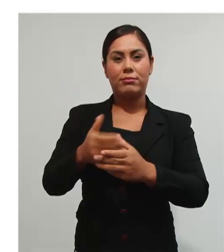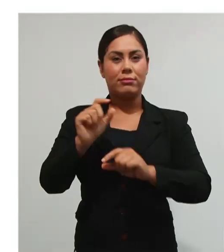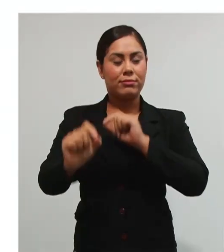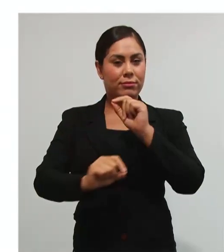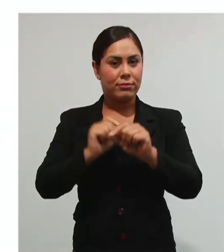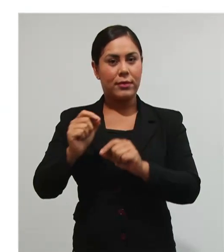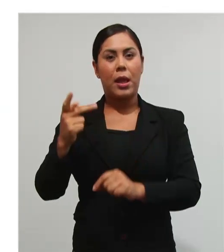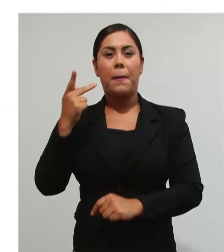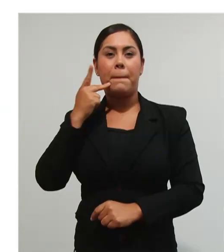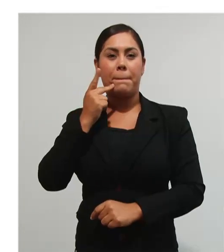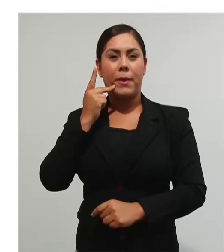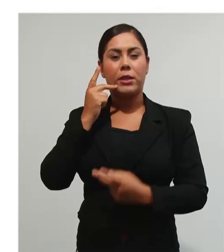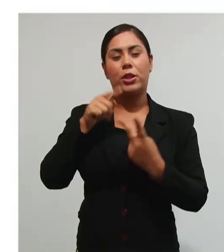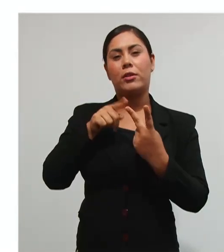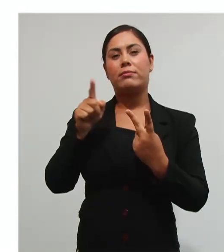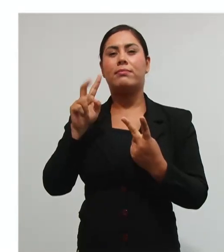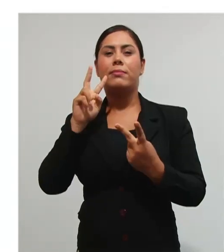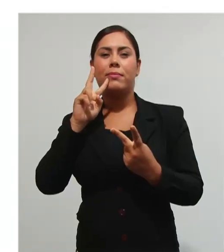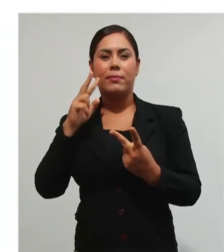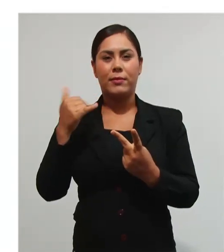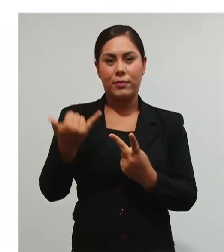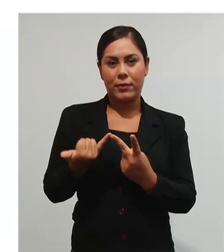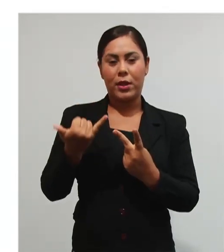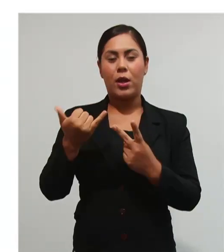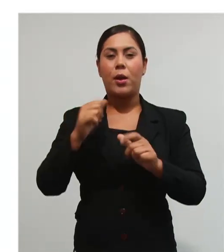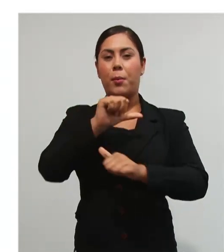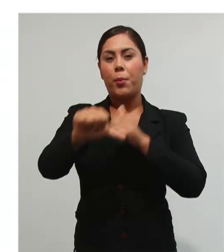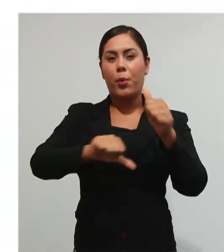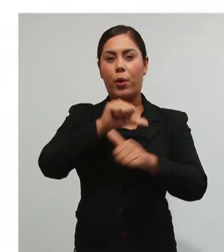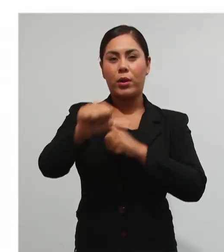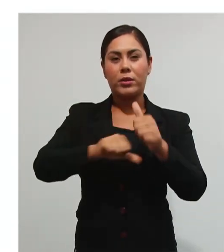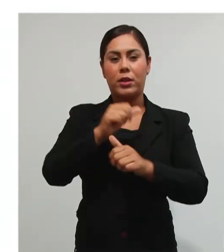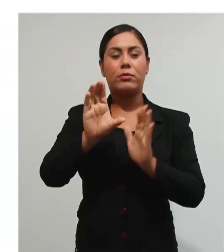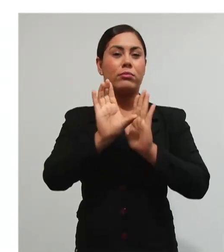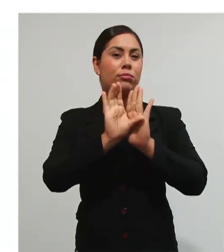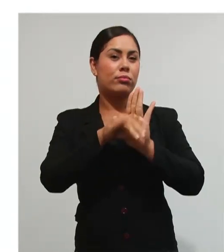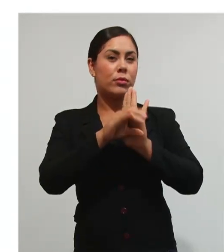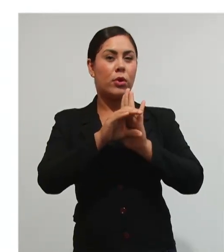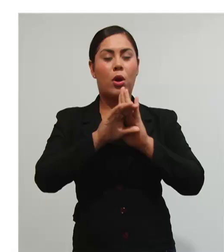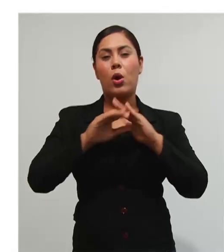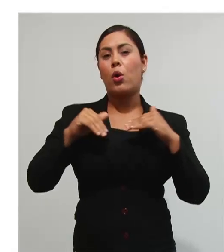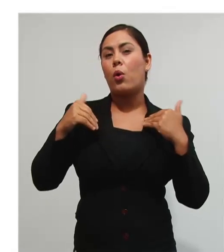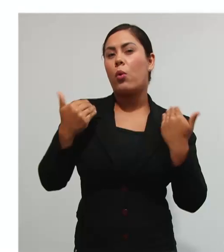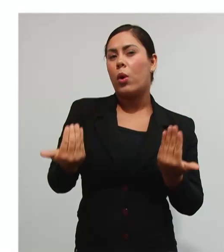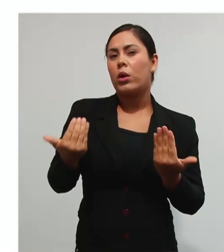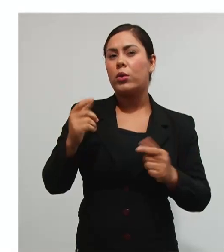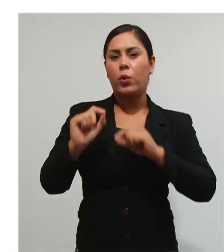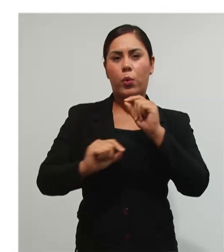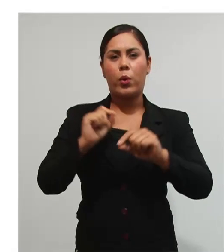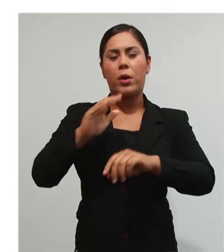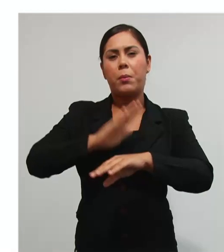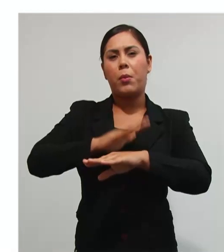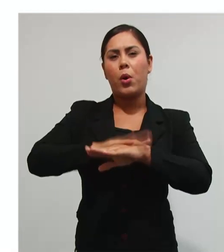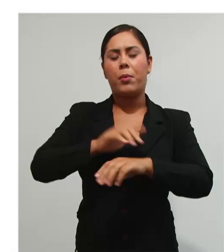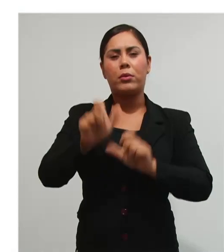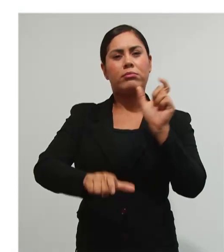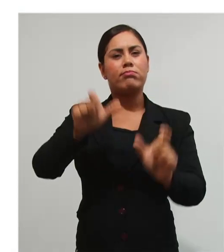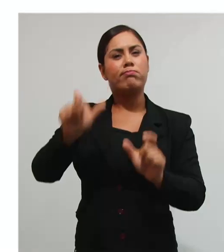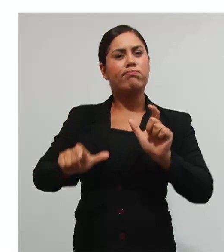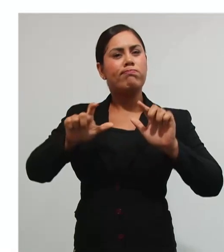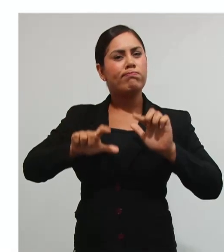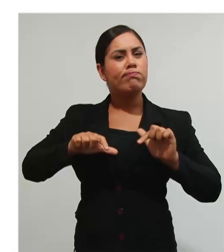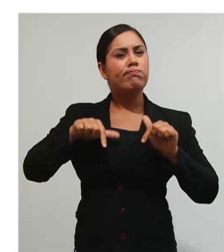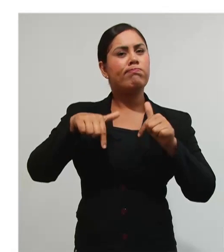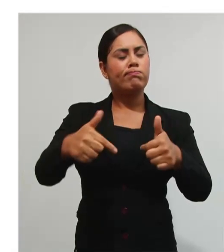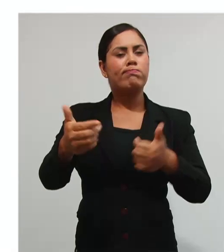de Piaget a Vygotsky, a mudança conceitual é quanto à atividade individual para